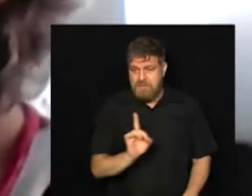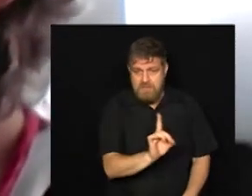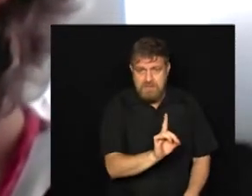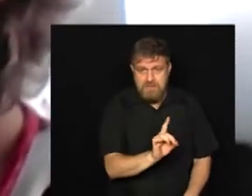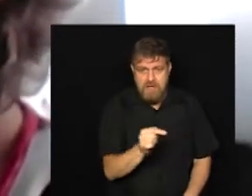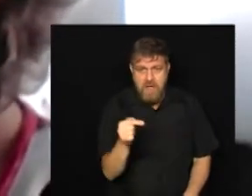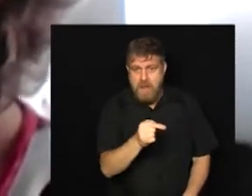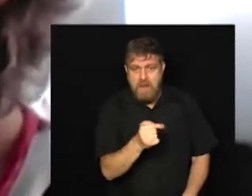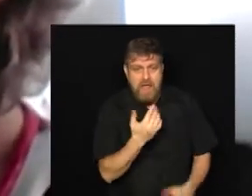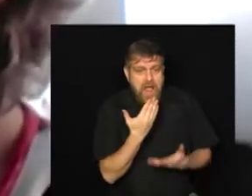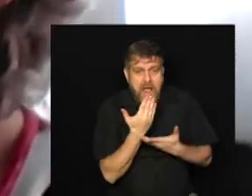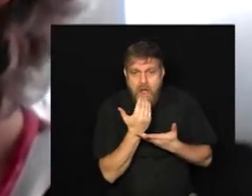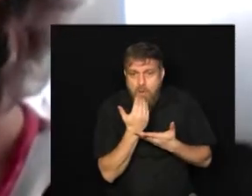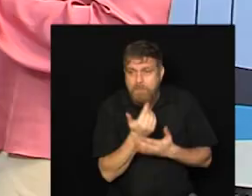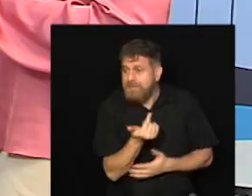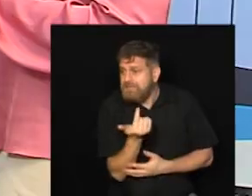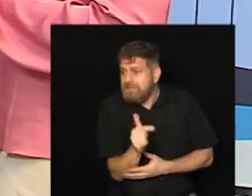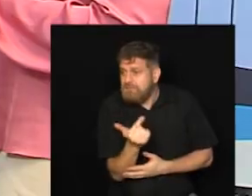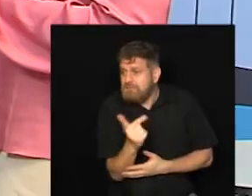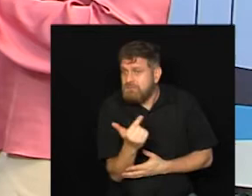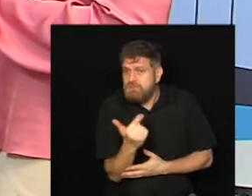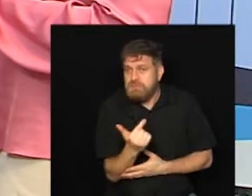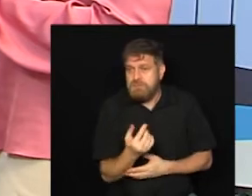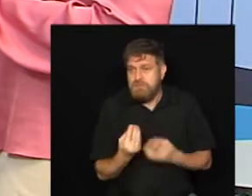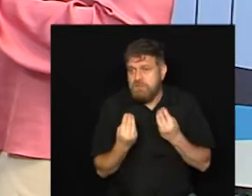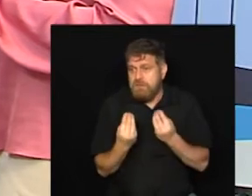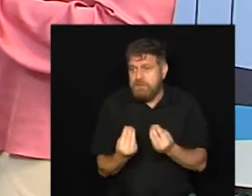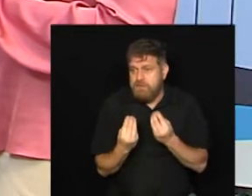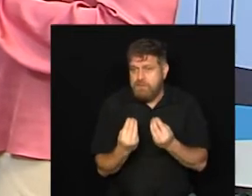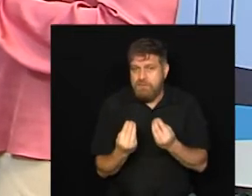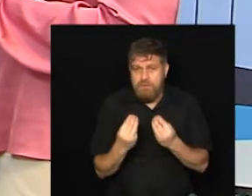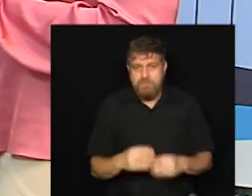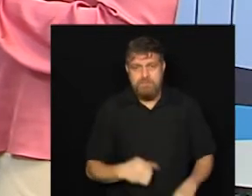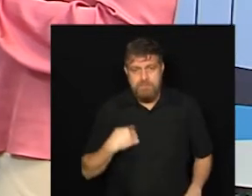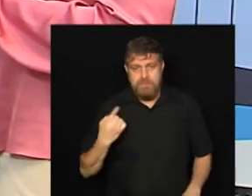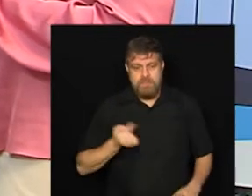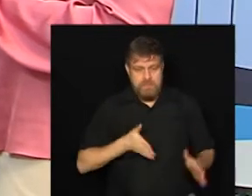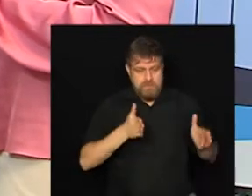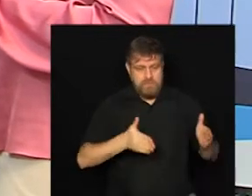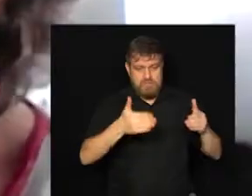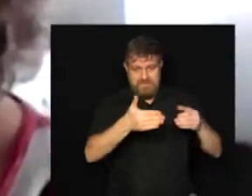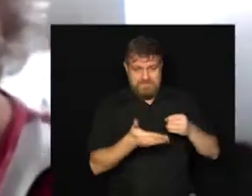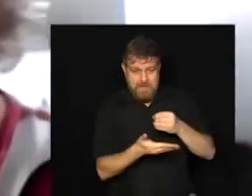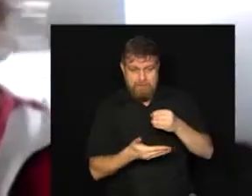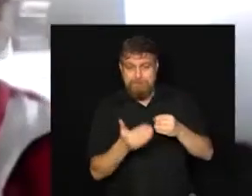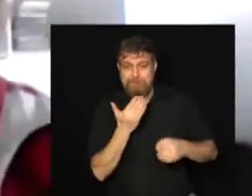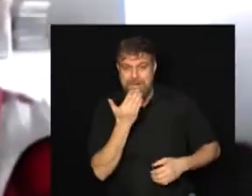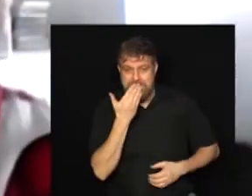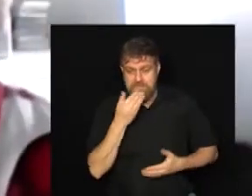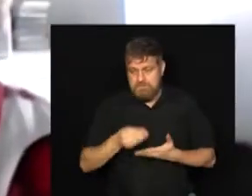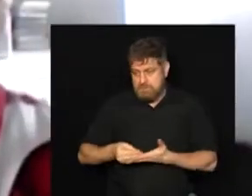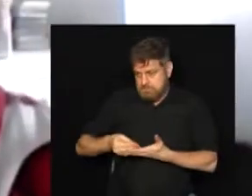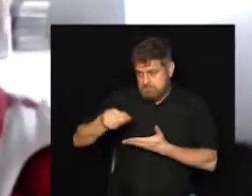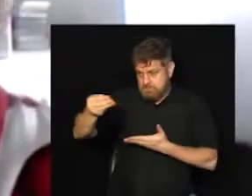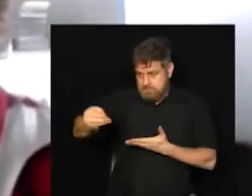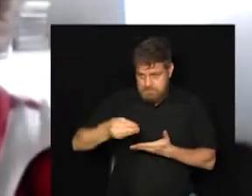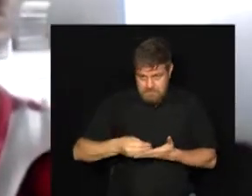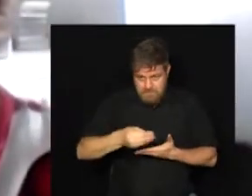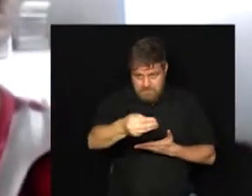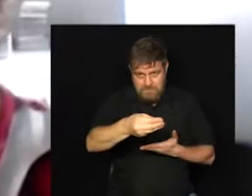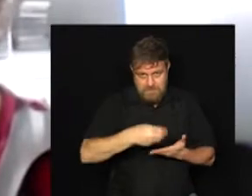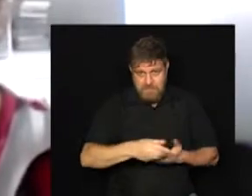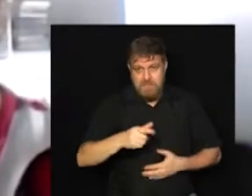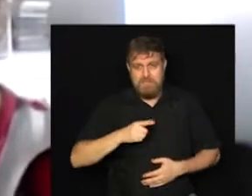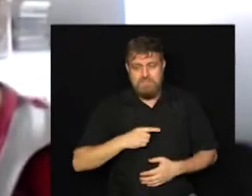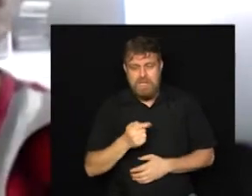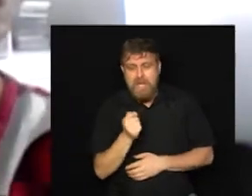tratamento e não tinham o alimento para comer. Nossa. Então, nossas cestas básicas, que a gente eram poucas,